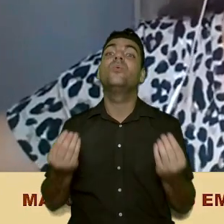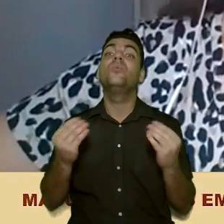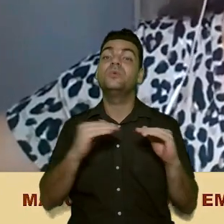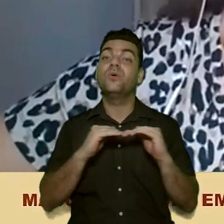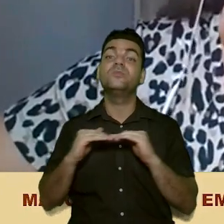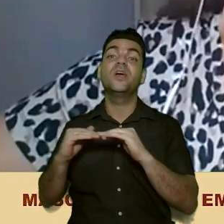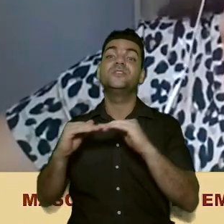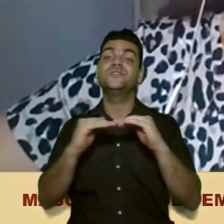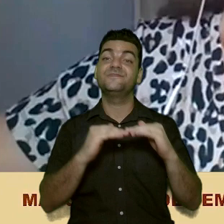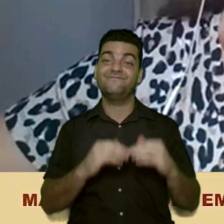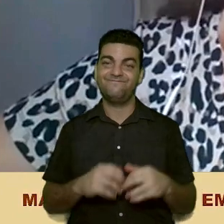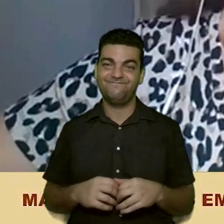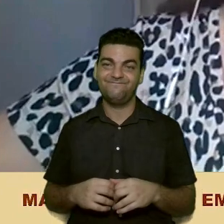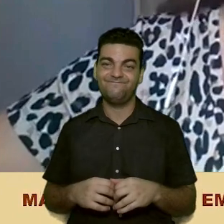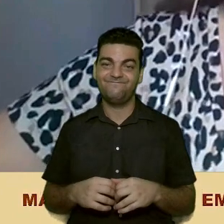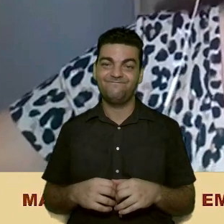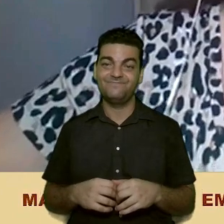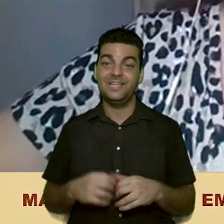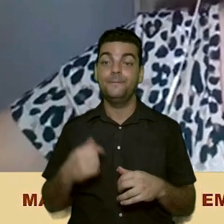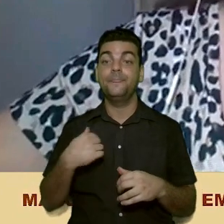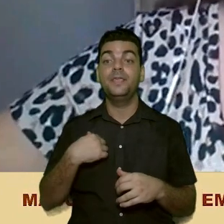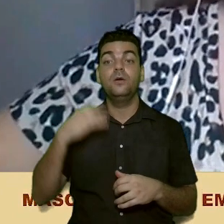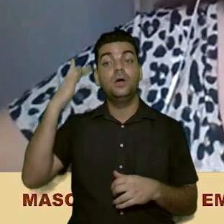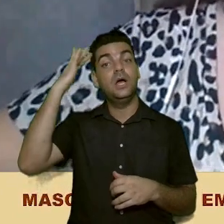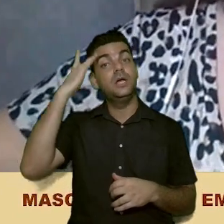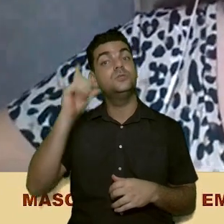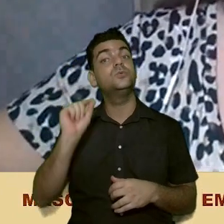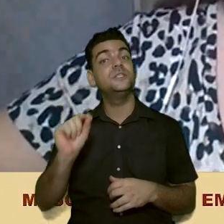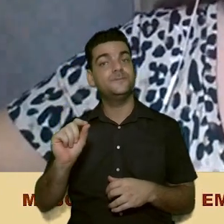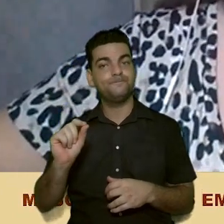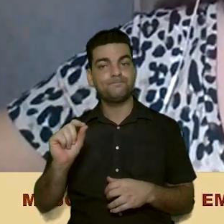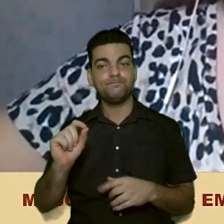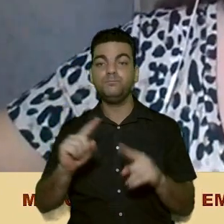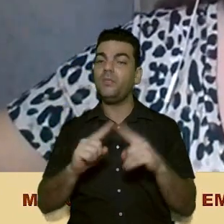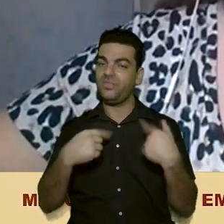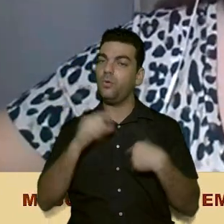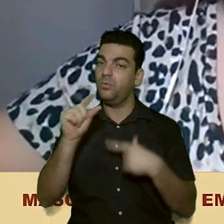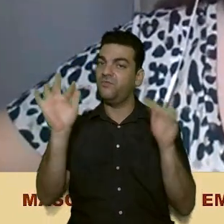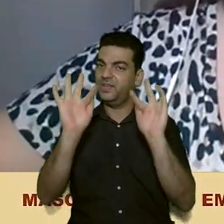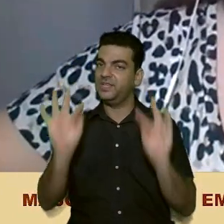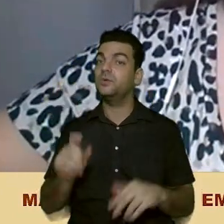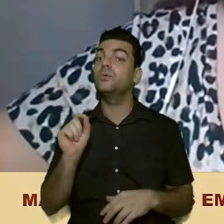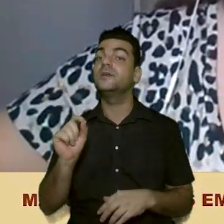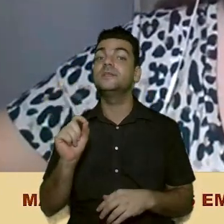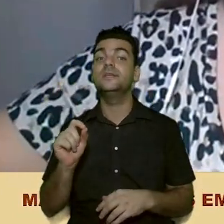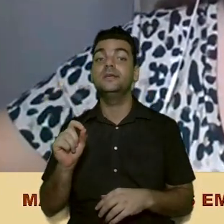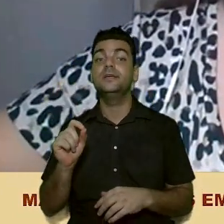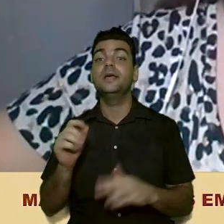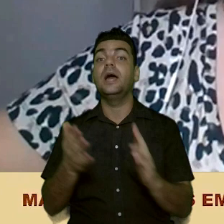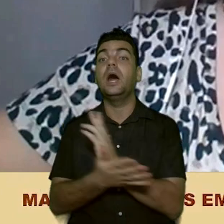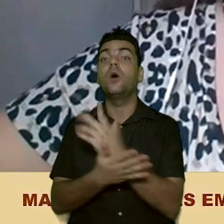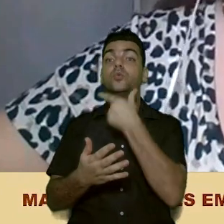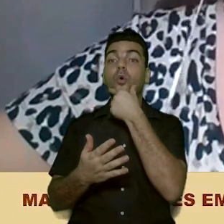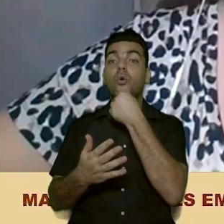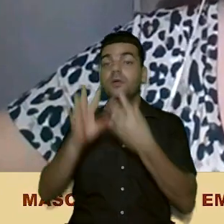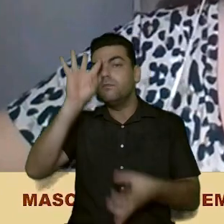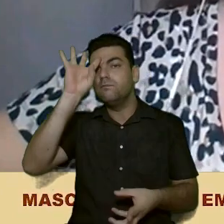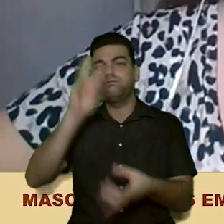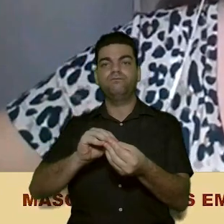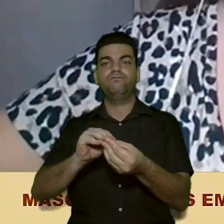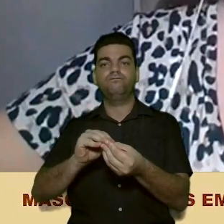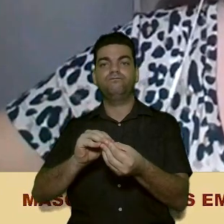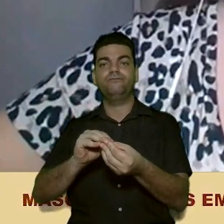muito. E o que eu entendo assim dos homens, e o que eu vejo, eu fico muito feliz, é quando eu vejo assim a ficha caiu. Porque ali começa